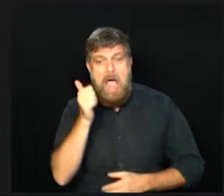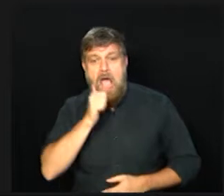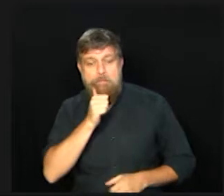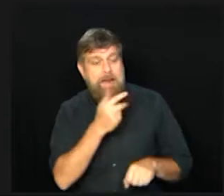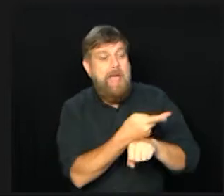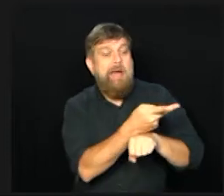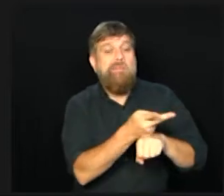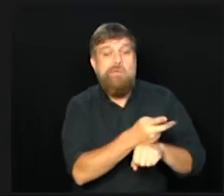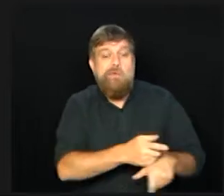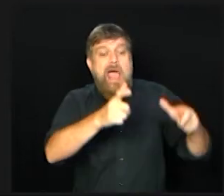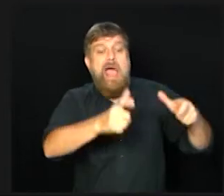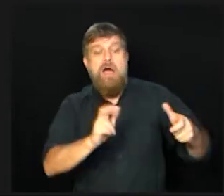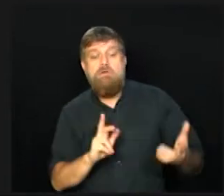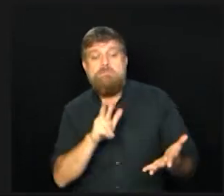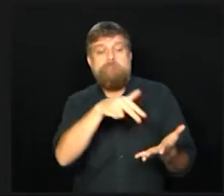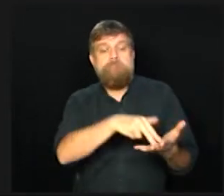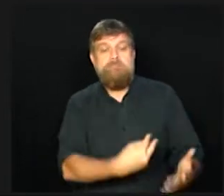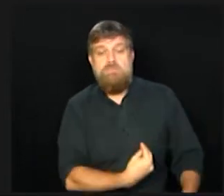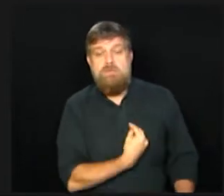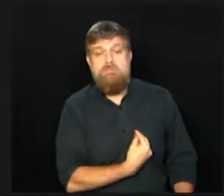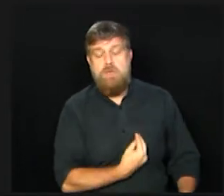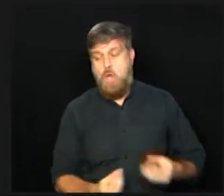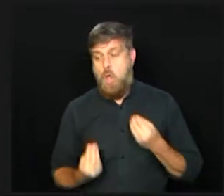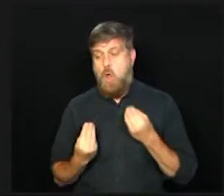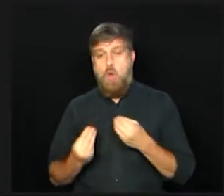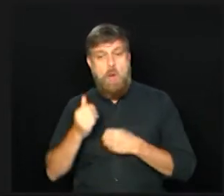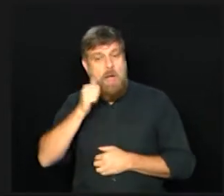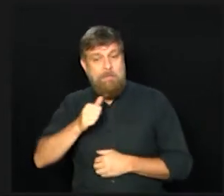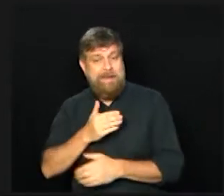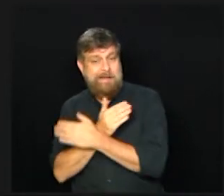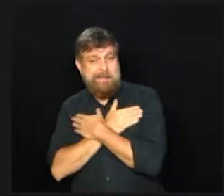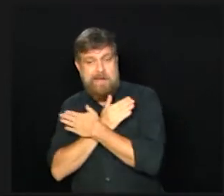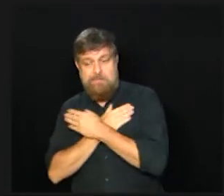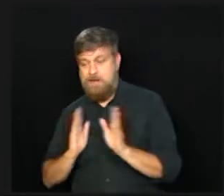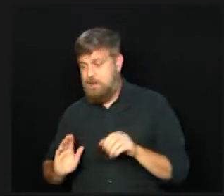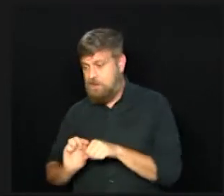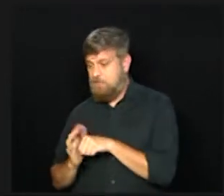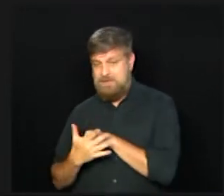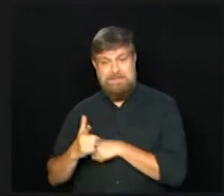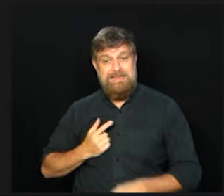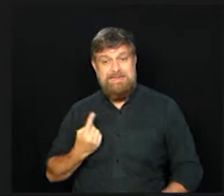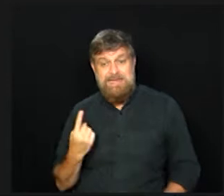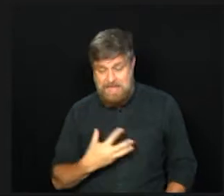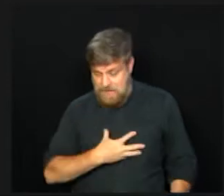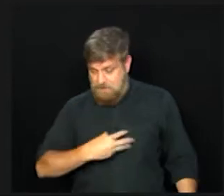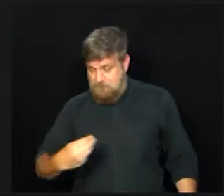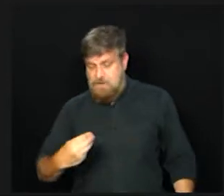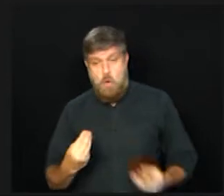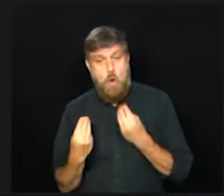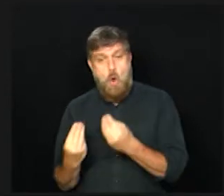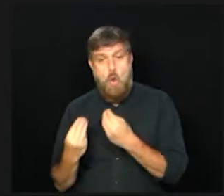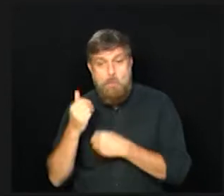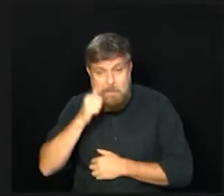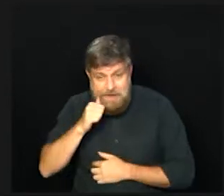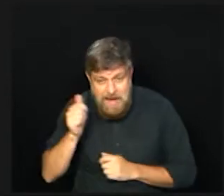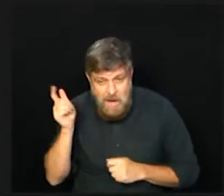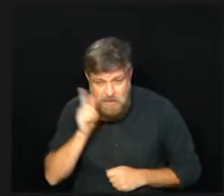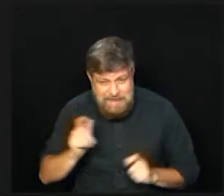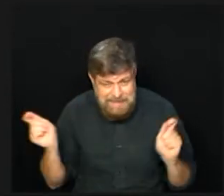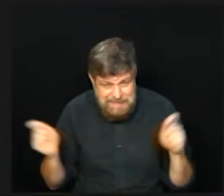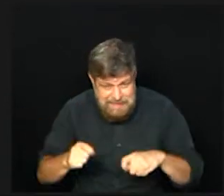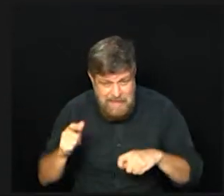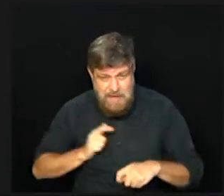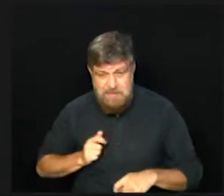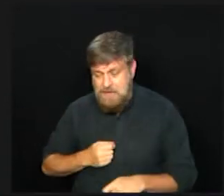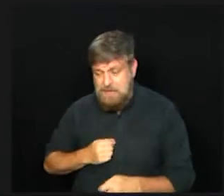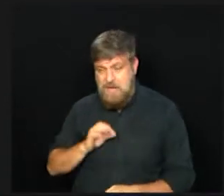para ela. Como que essa mulher que está sem trabalhar durante a pandemia, com filhos, vai conseguir meios para